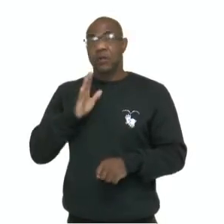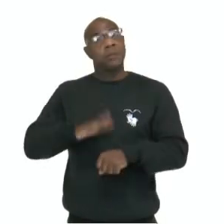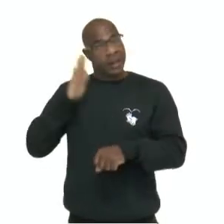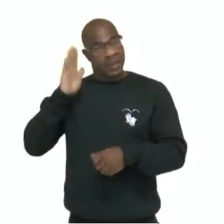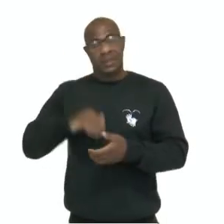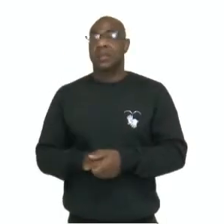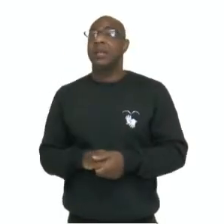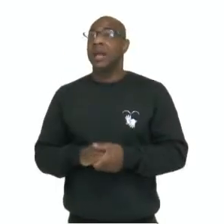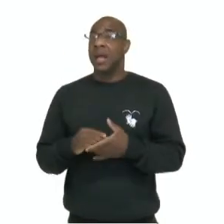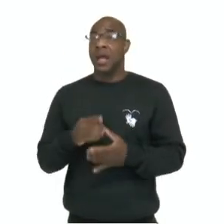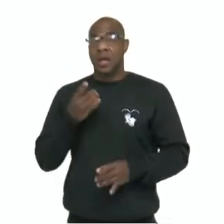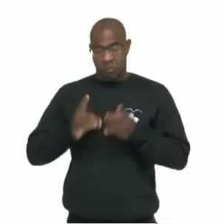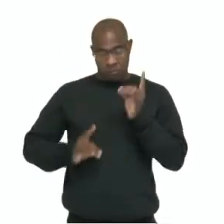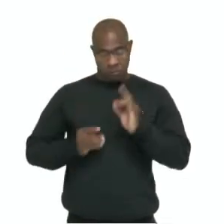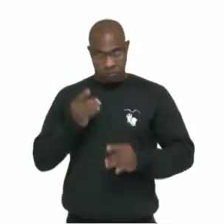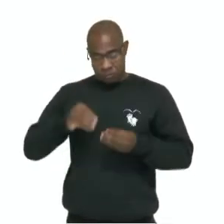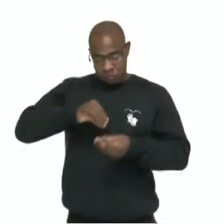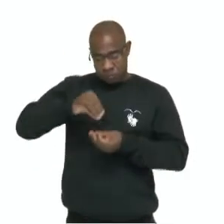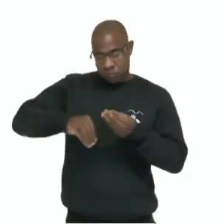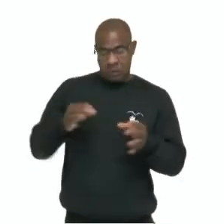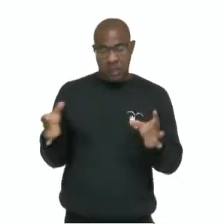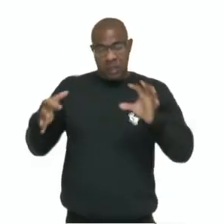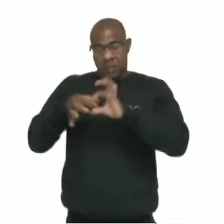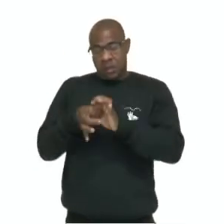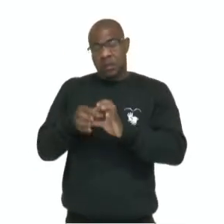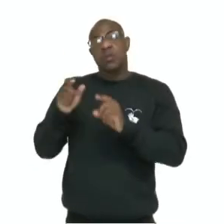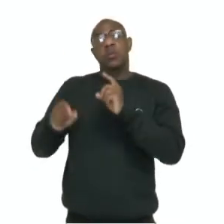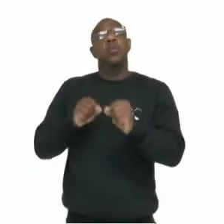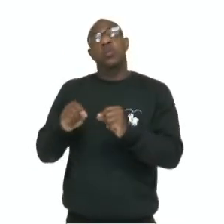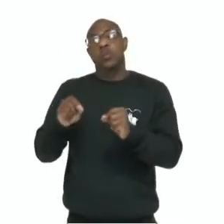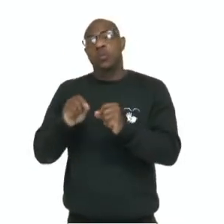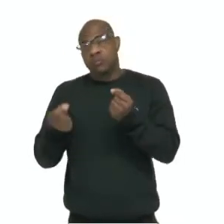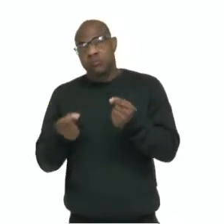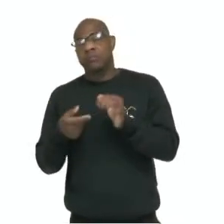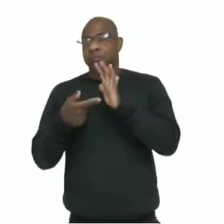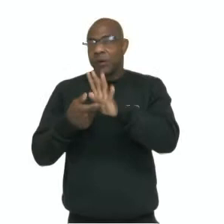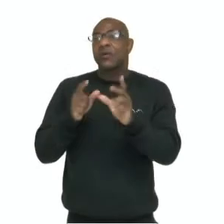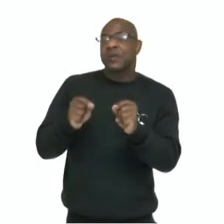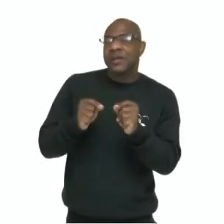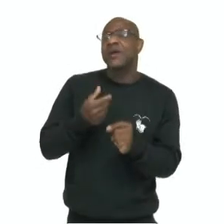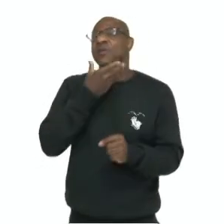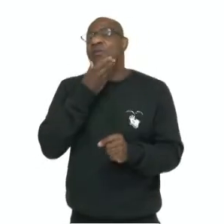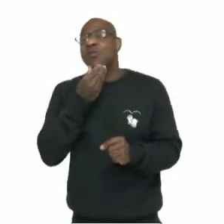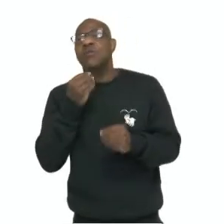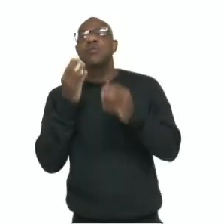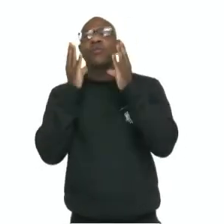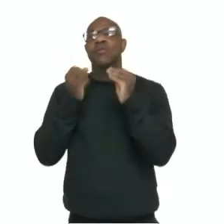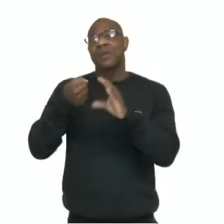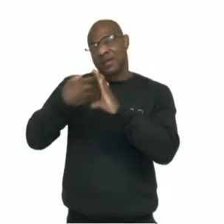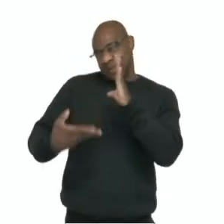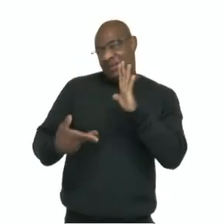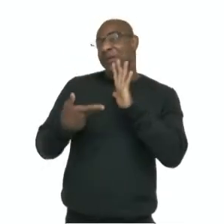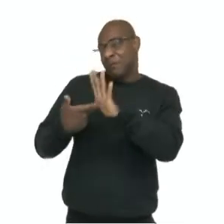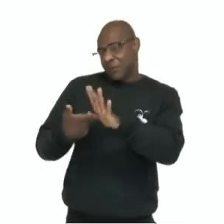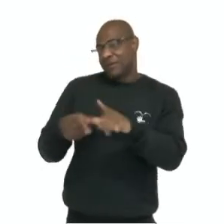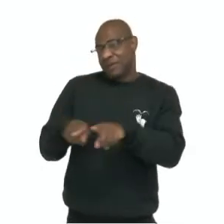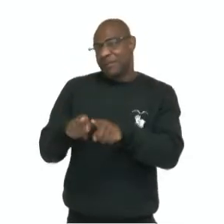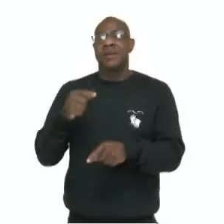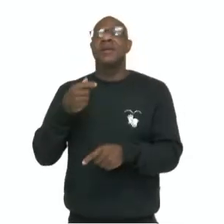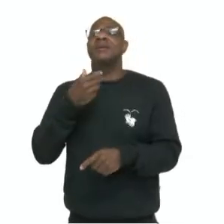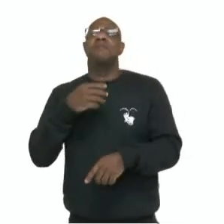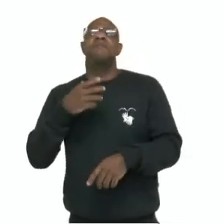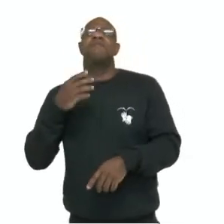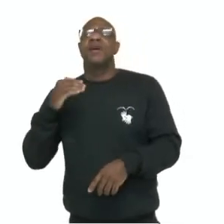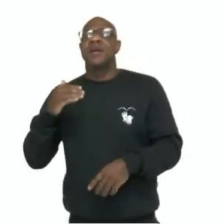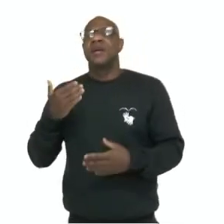Essa substância está relacionada, entre outras funções, com o aparecimento dos caracteres sexuais secundários masculinos e